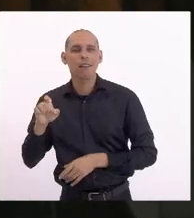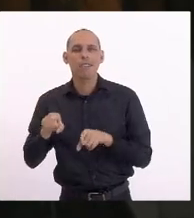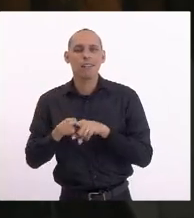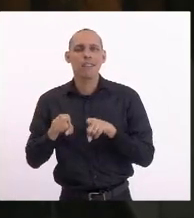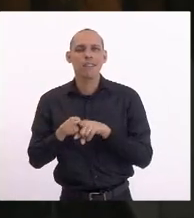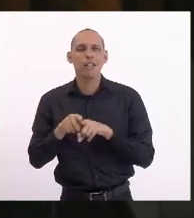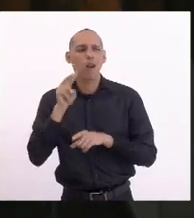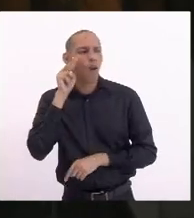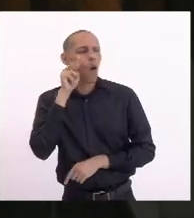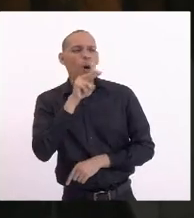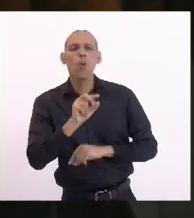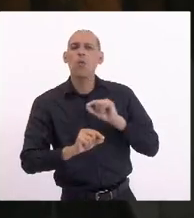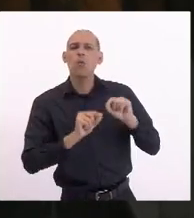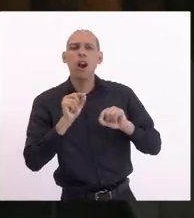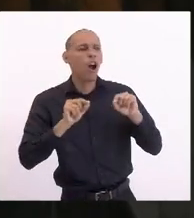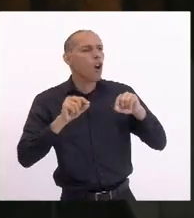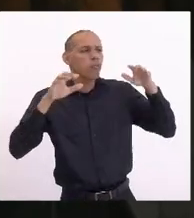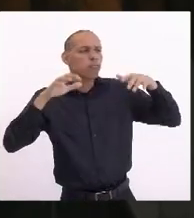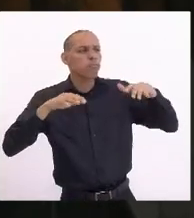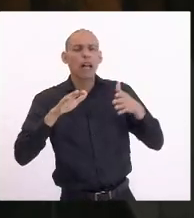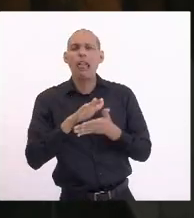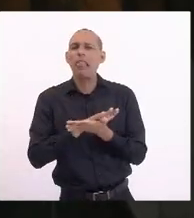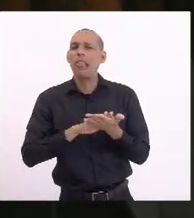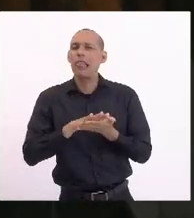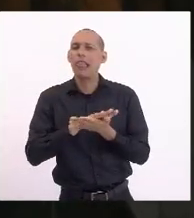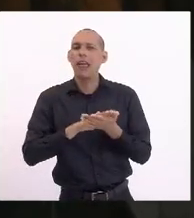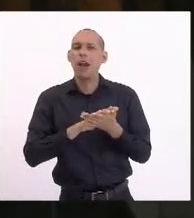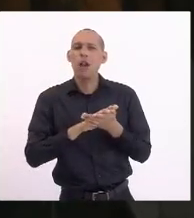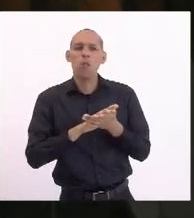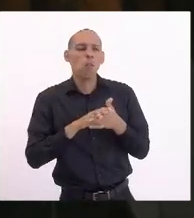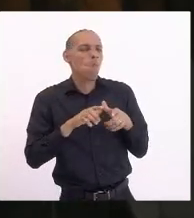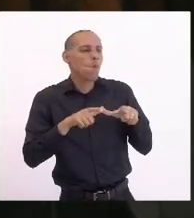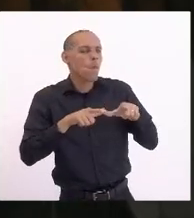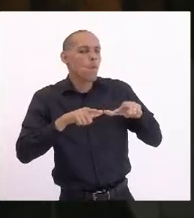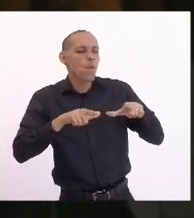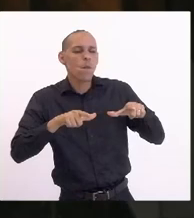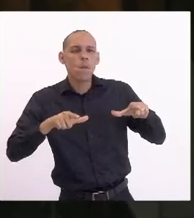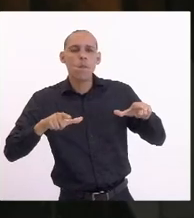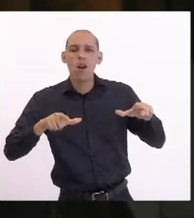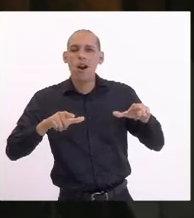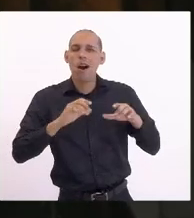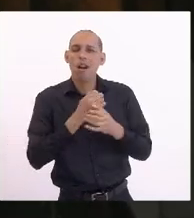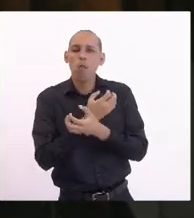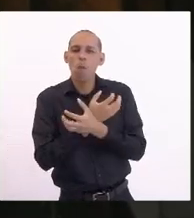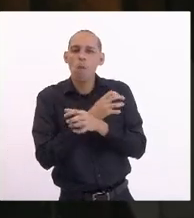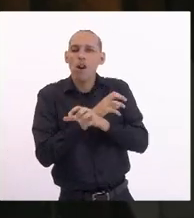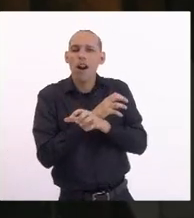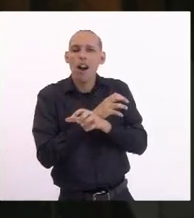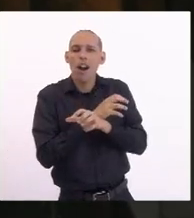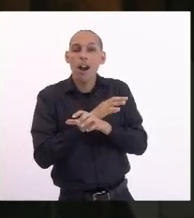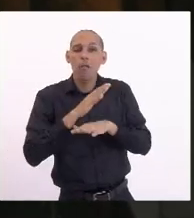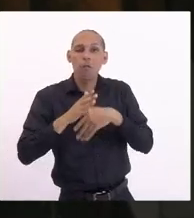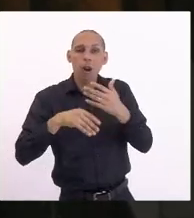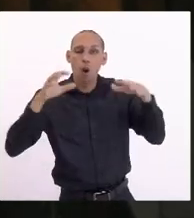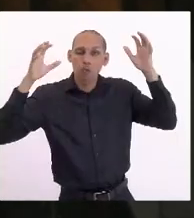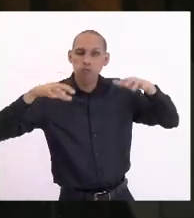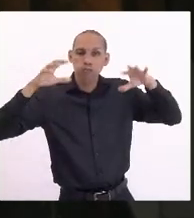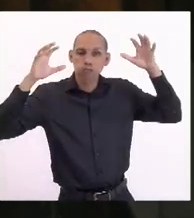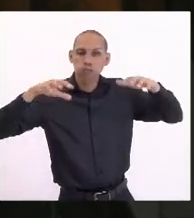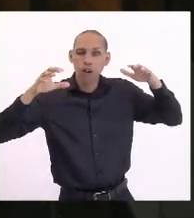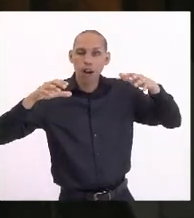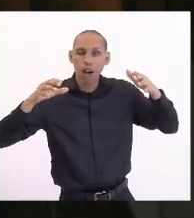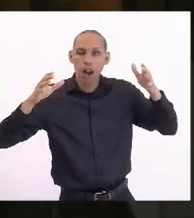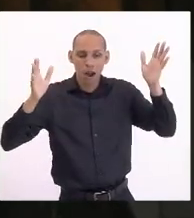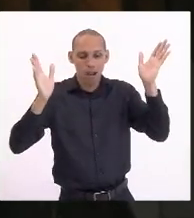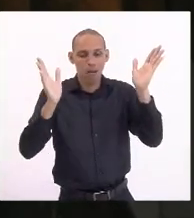olha, não está chovendo, é sequinho. É aquela calha na encosta. Na hora que vem a água da chuva, as encostas